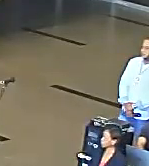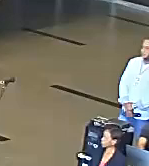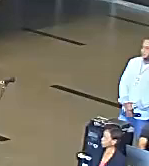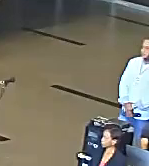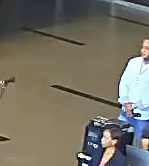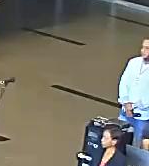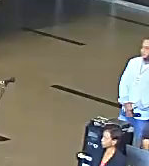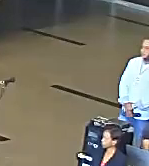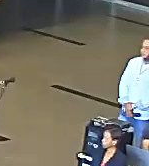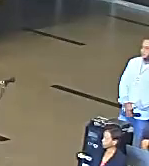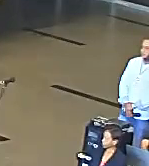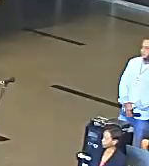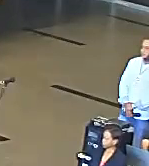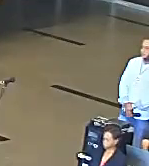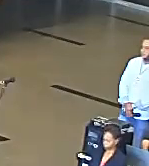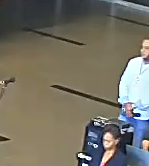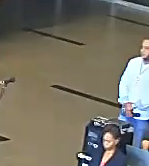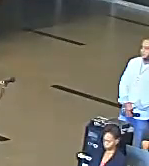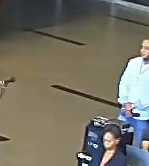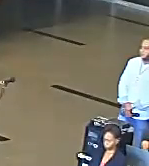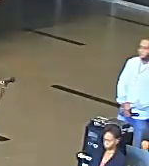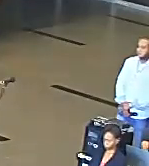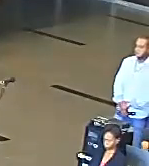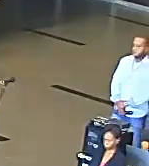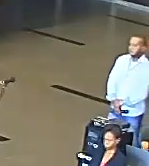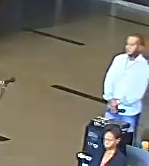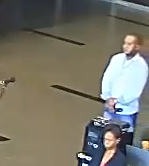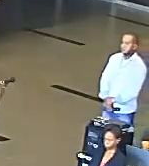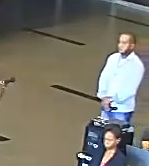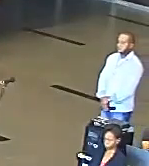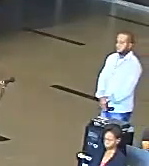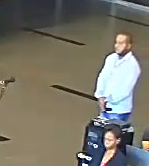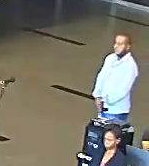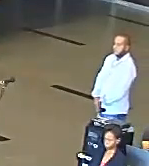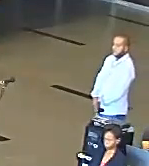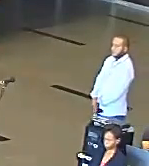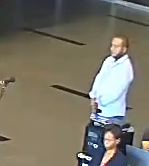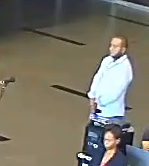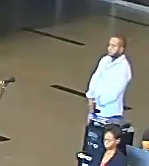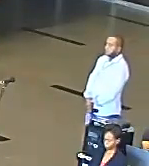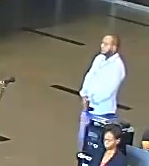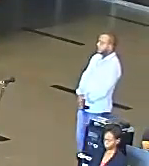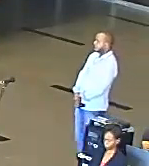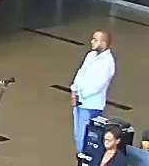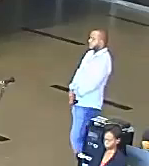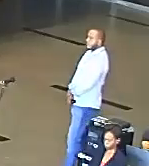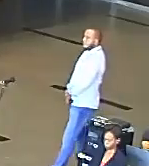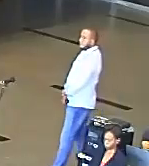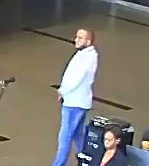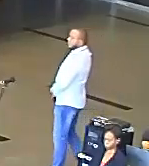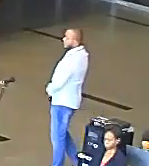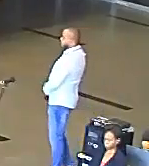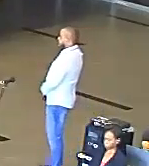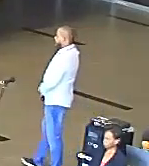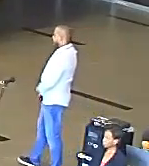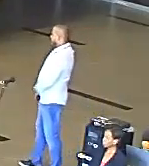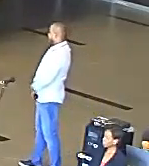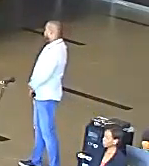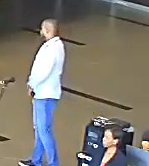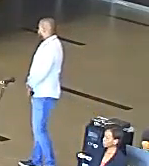eh só que dos veículos fabricados em primeo de julho de 2018 tá então anteriormente